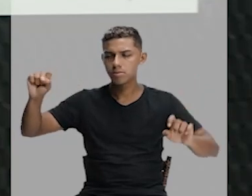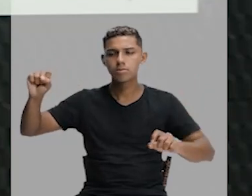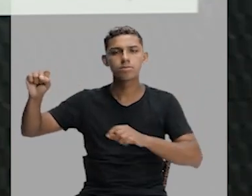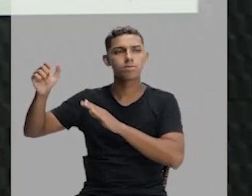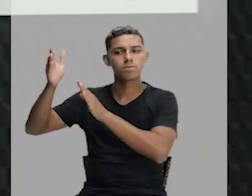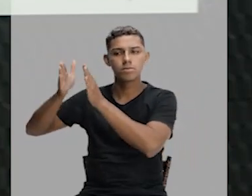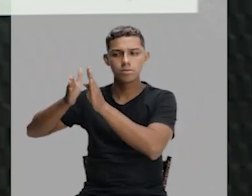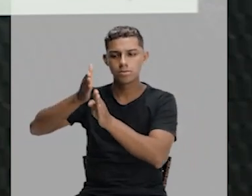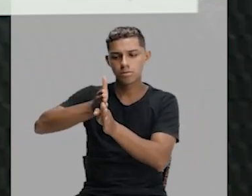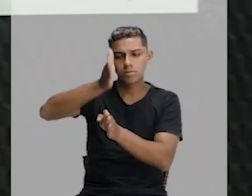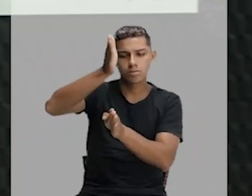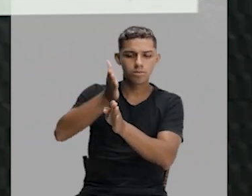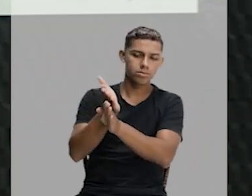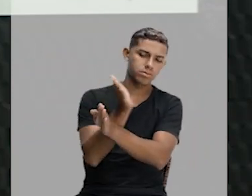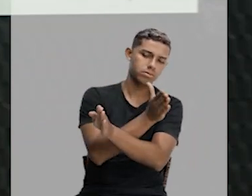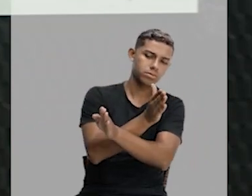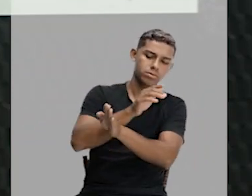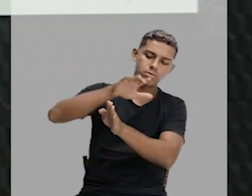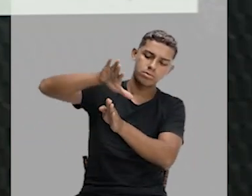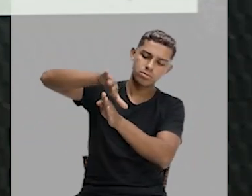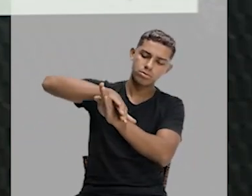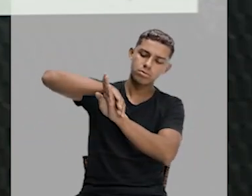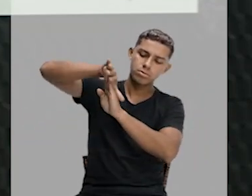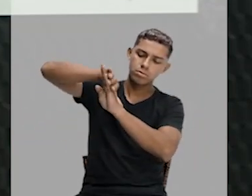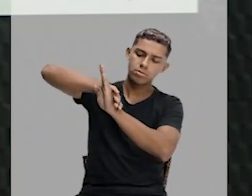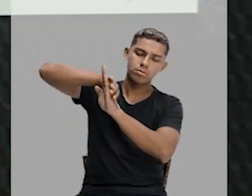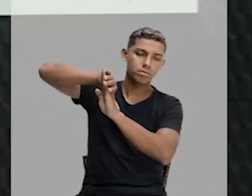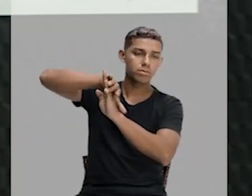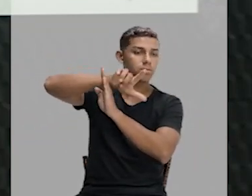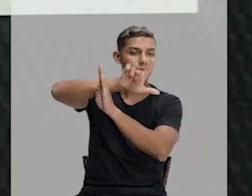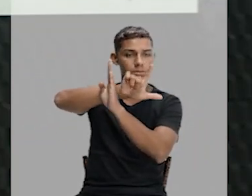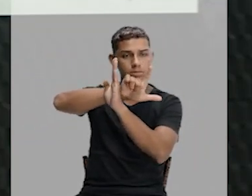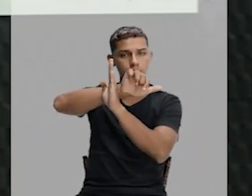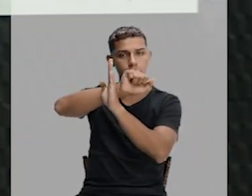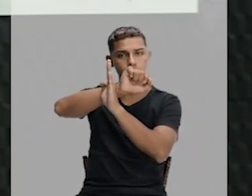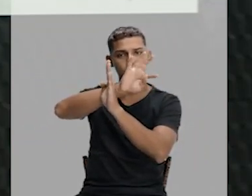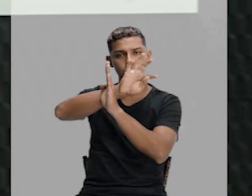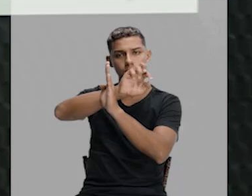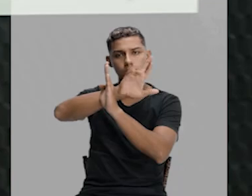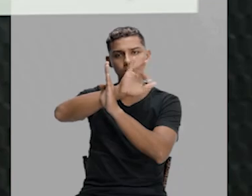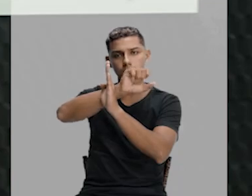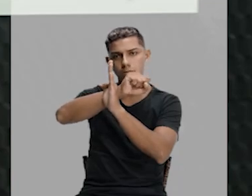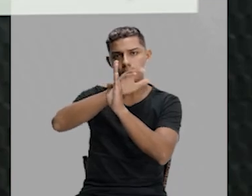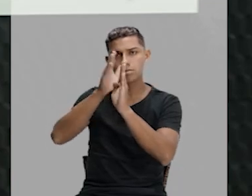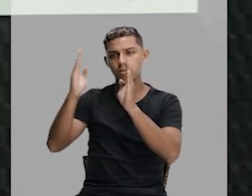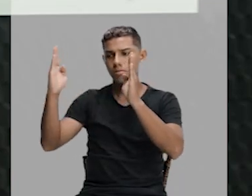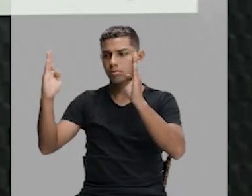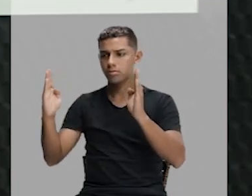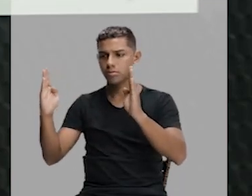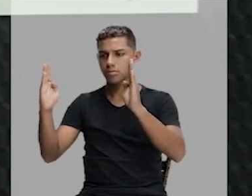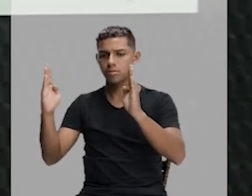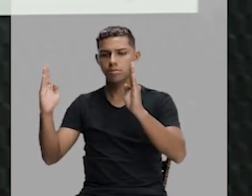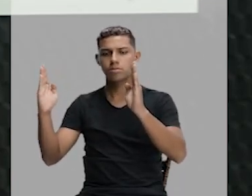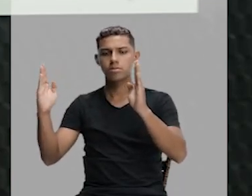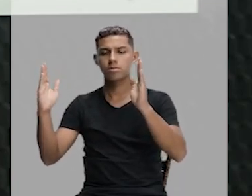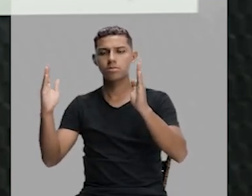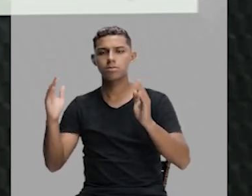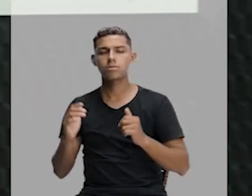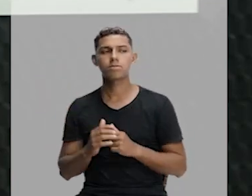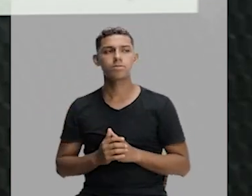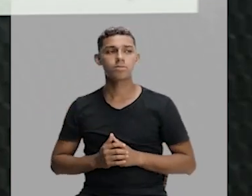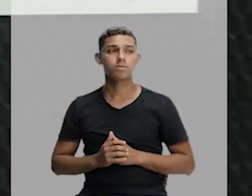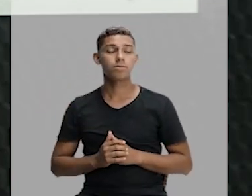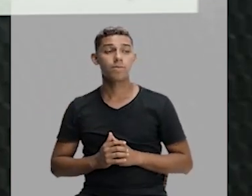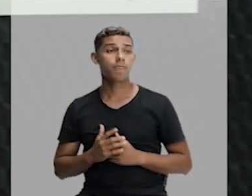segmentos são os segmentos da base, esses segmentos aqui são as faces laterais, beleza? Bom, o que mais que a gente pode